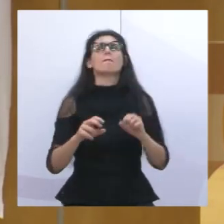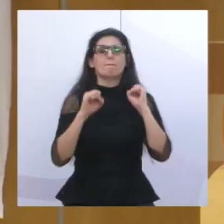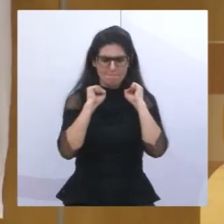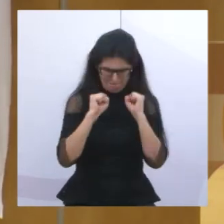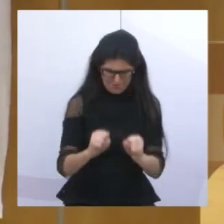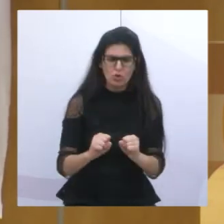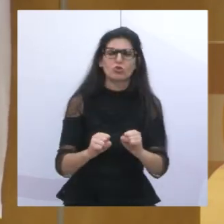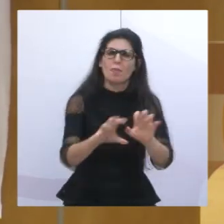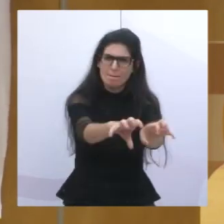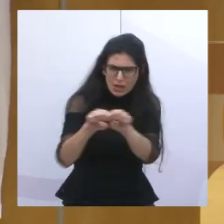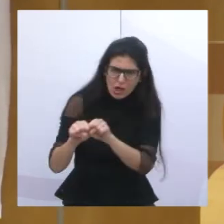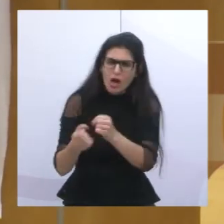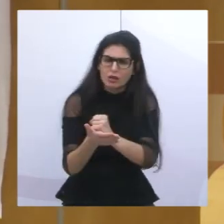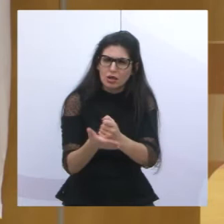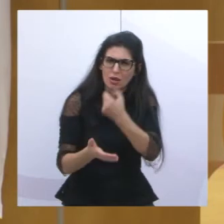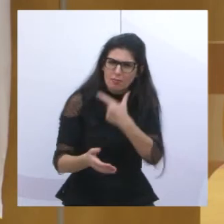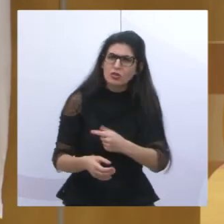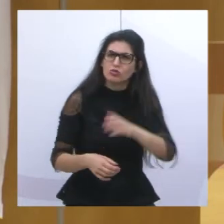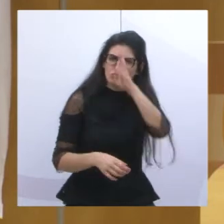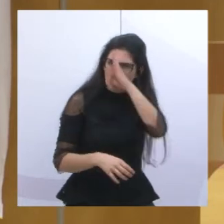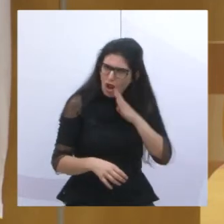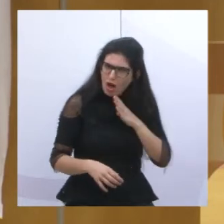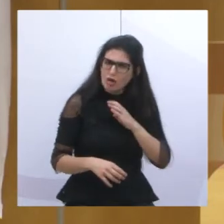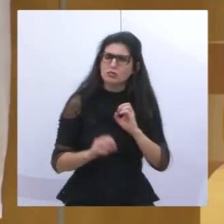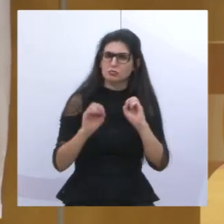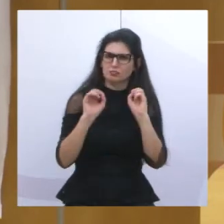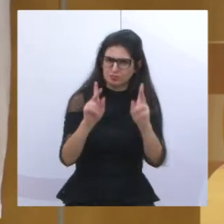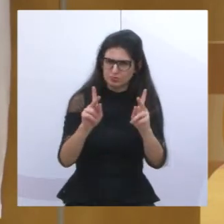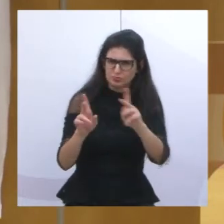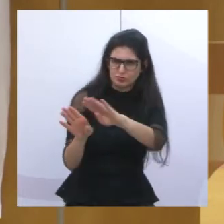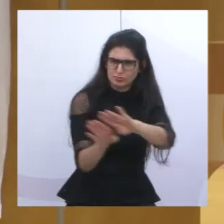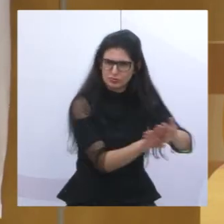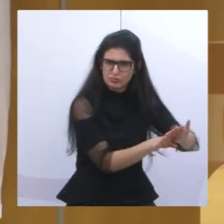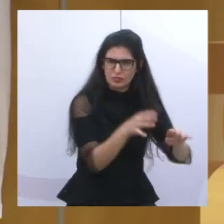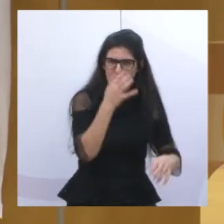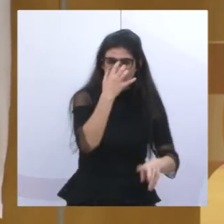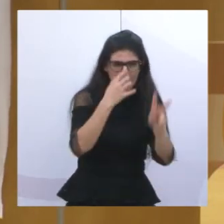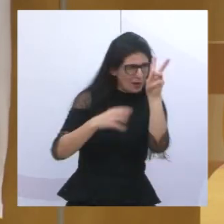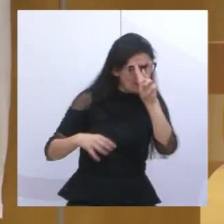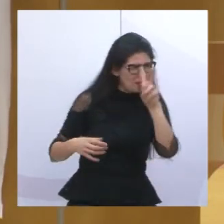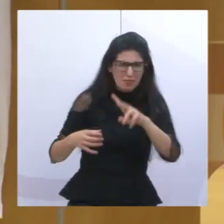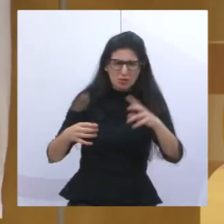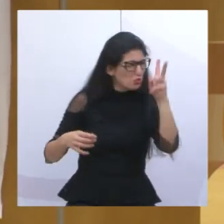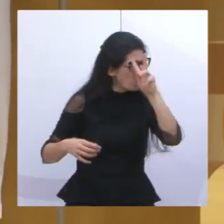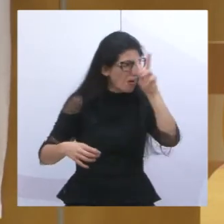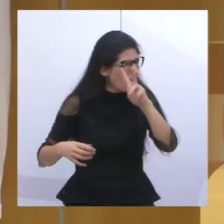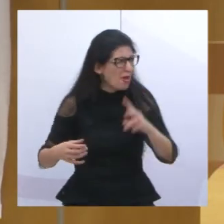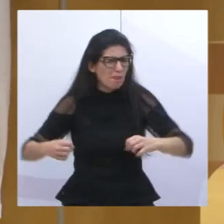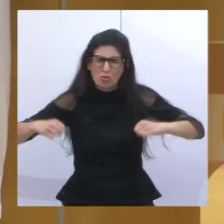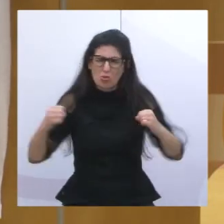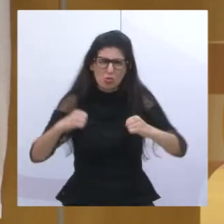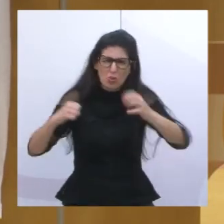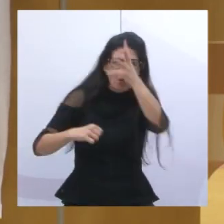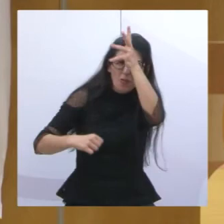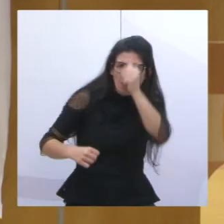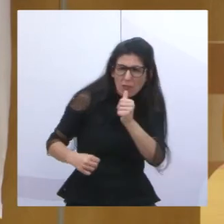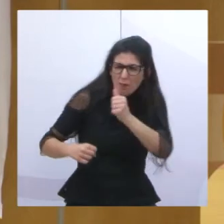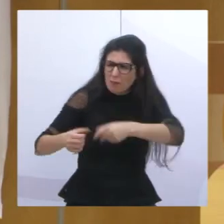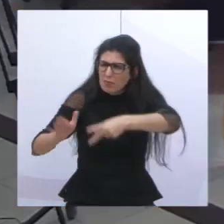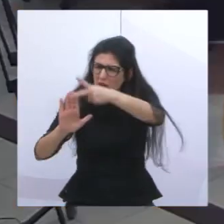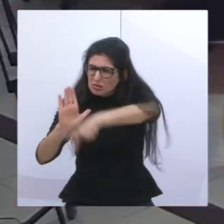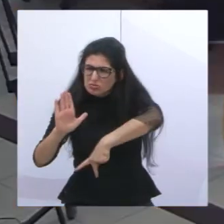de ter votado no projeto da Galinha da Angola do vereador Juarez, que ele retirou o projeto. Então, só para ficar essa fala aqui, uma boa noite a